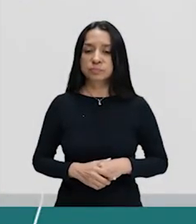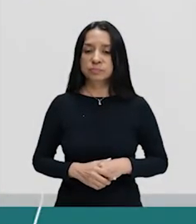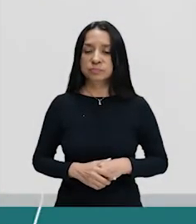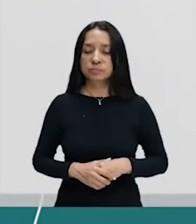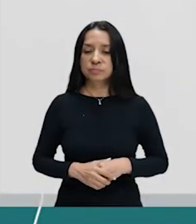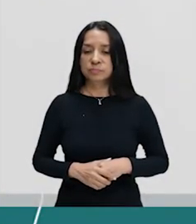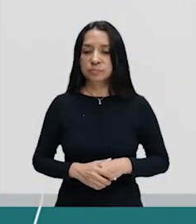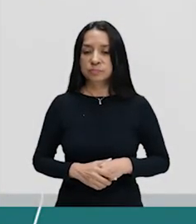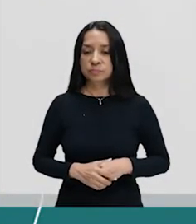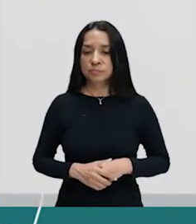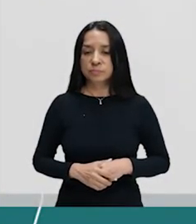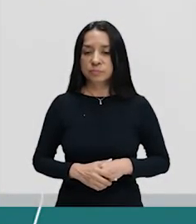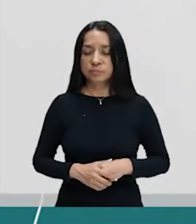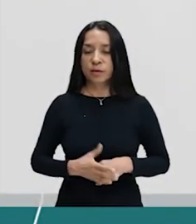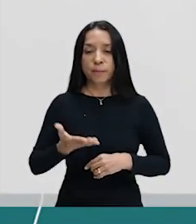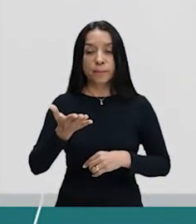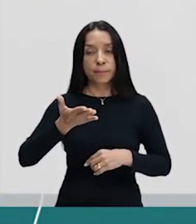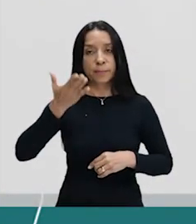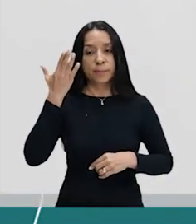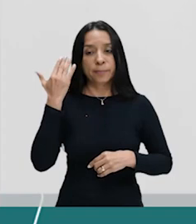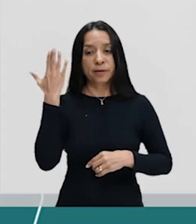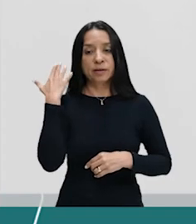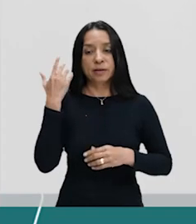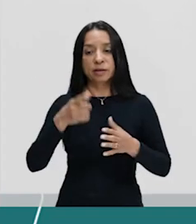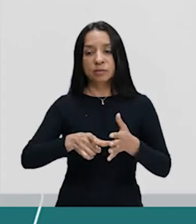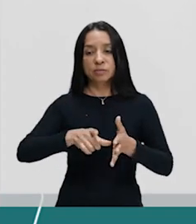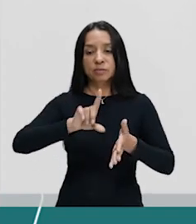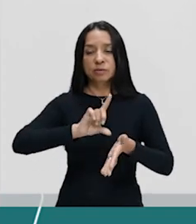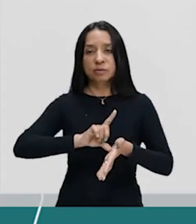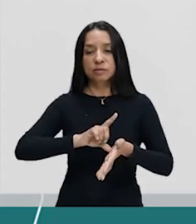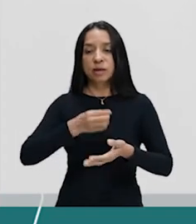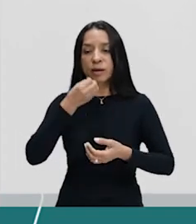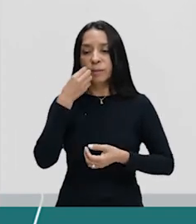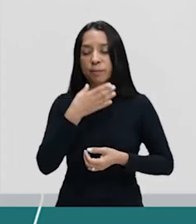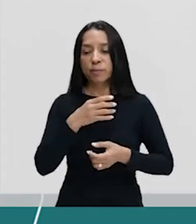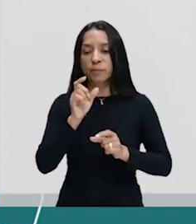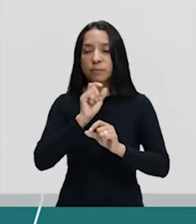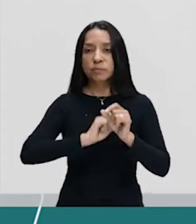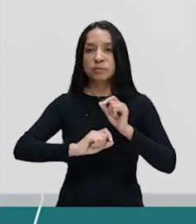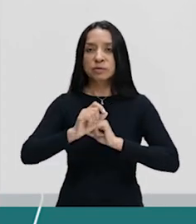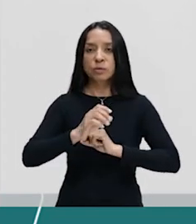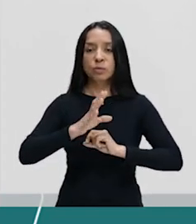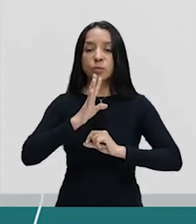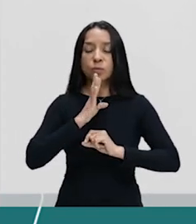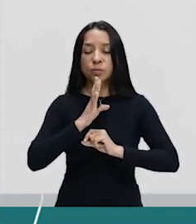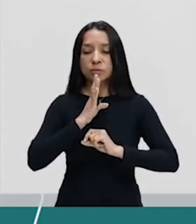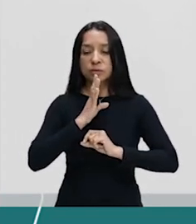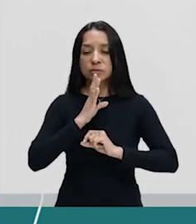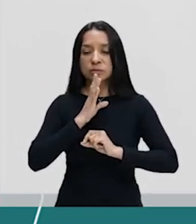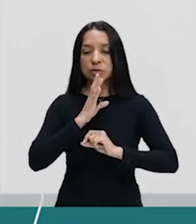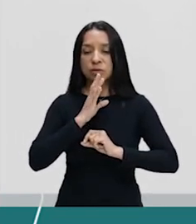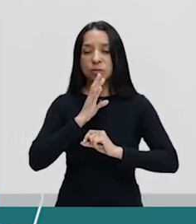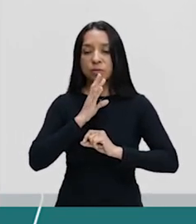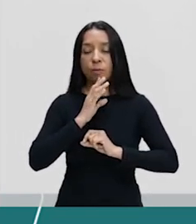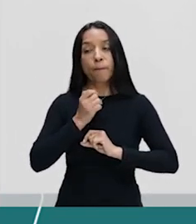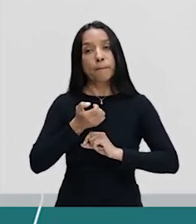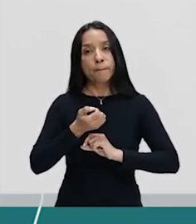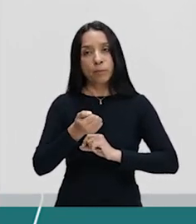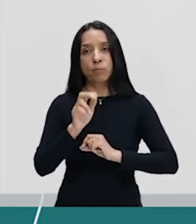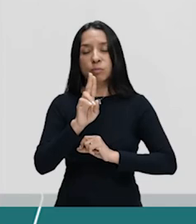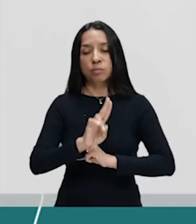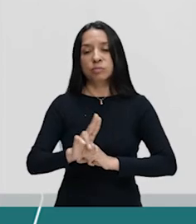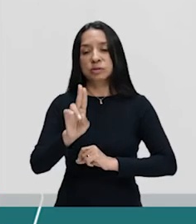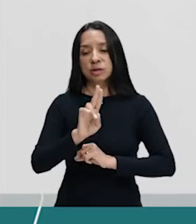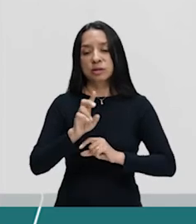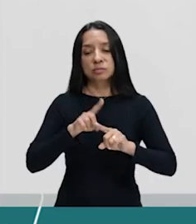Pretérito anterior, tá? Isso aqui é muito bom que vocês conheçam. Pouco utilizado, tá?